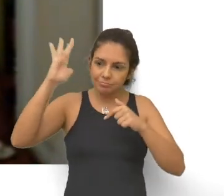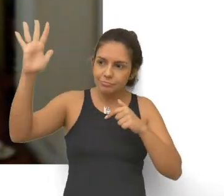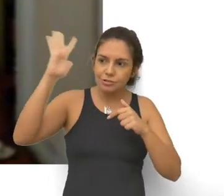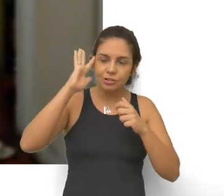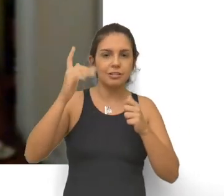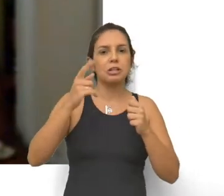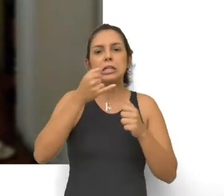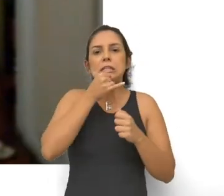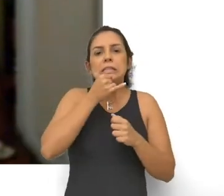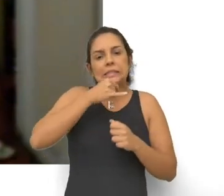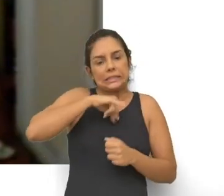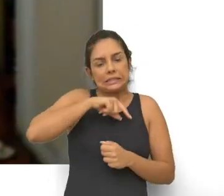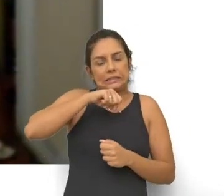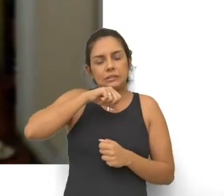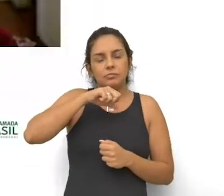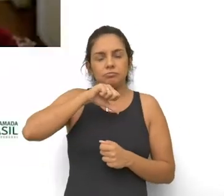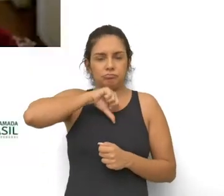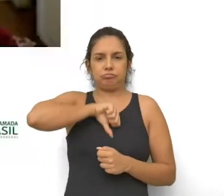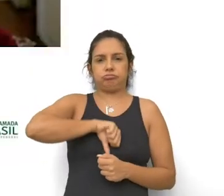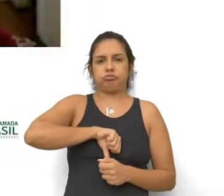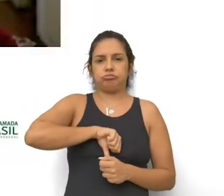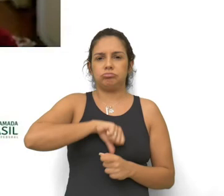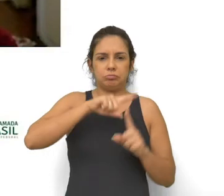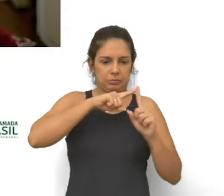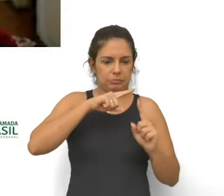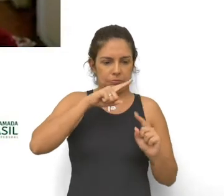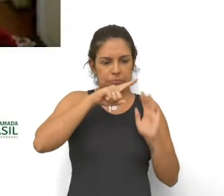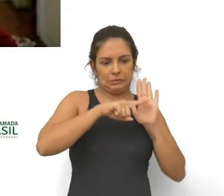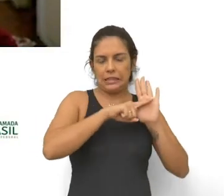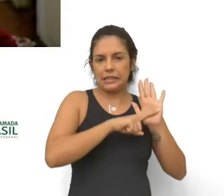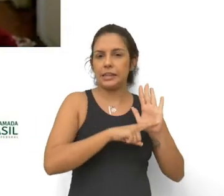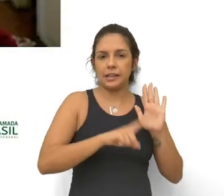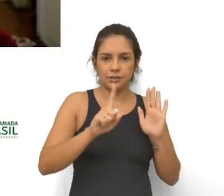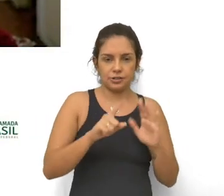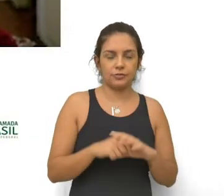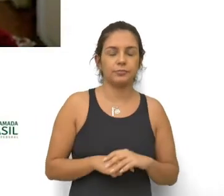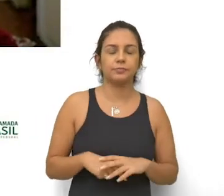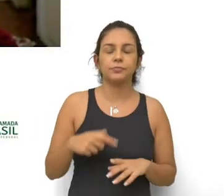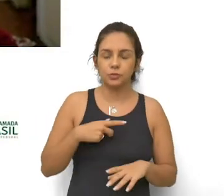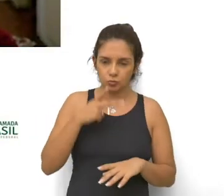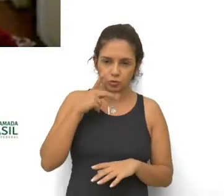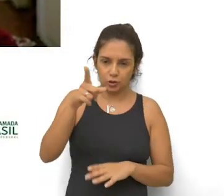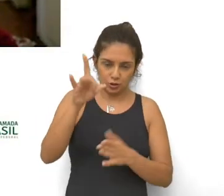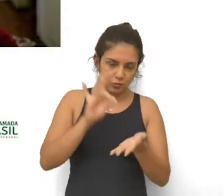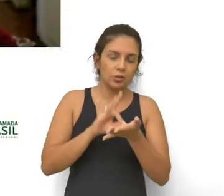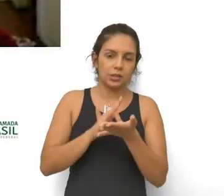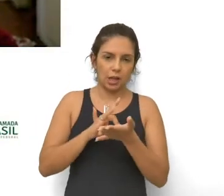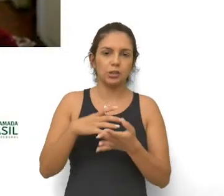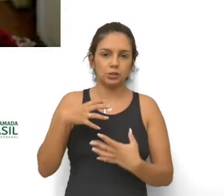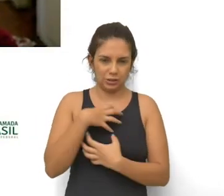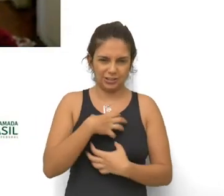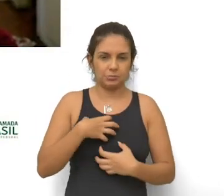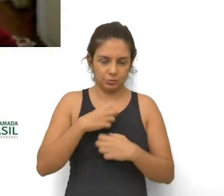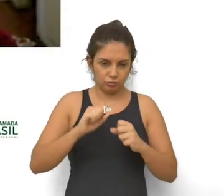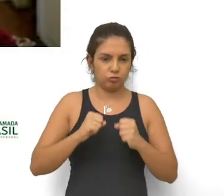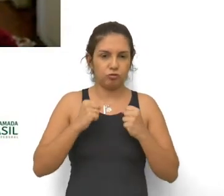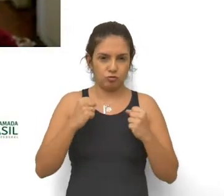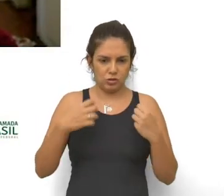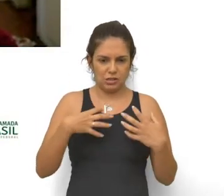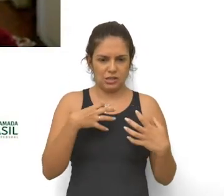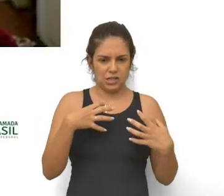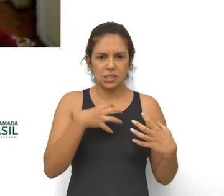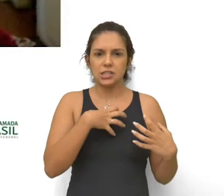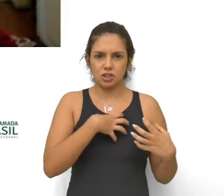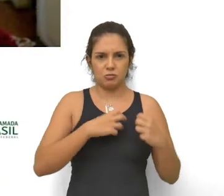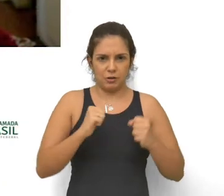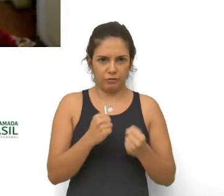desanimar. Esse é um sentimento que está forte também, como você começou a dizer, o desamparo